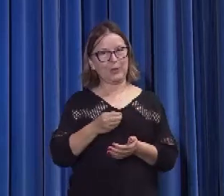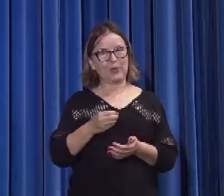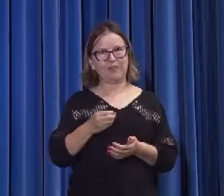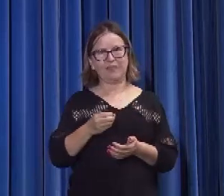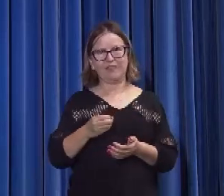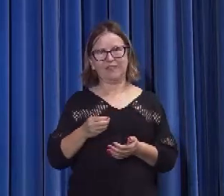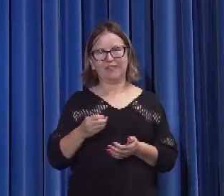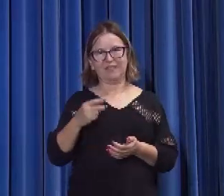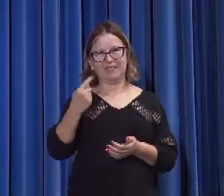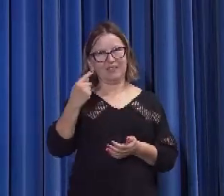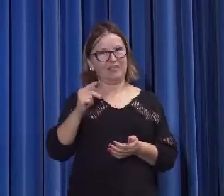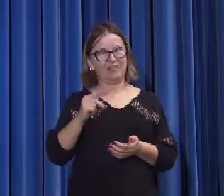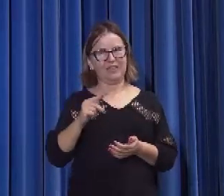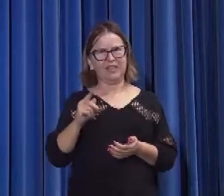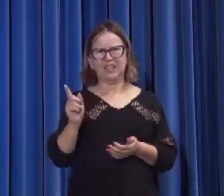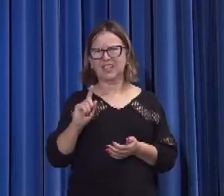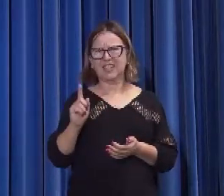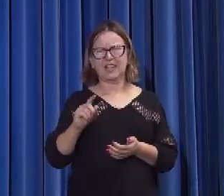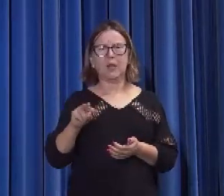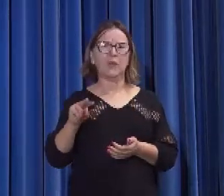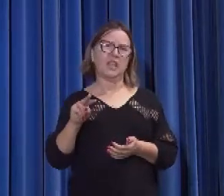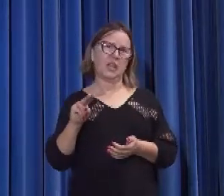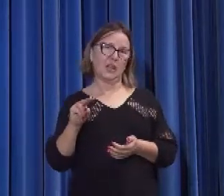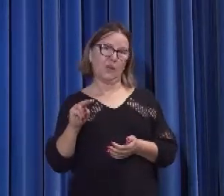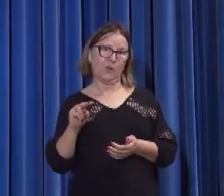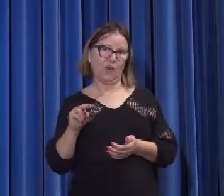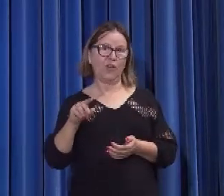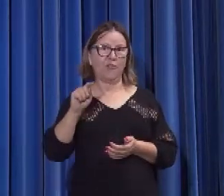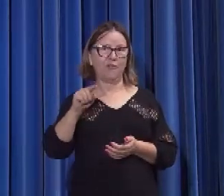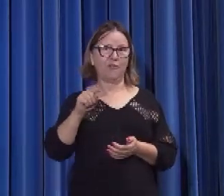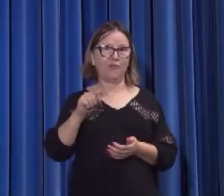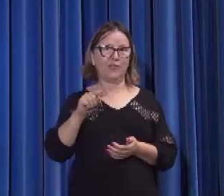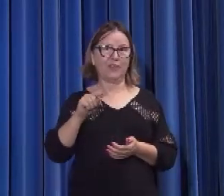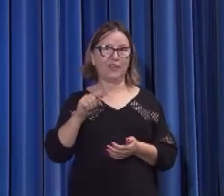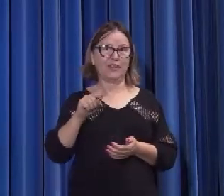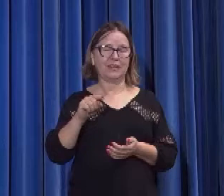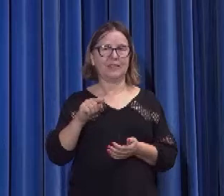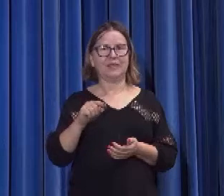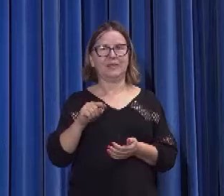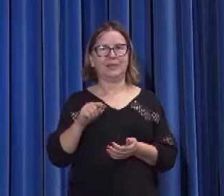você ambiciona ou planeja,